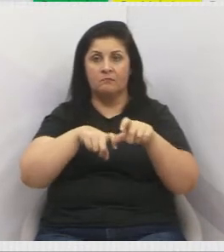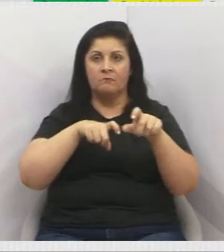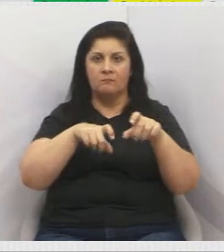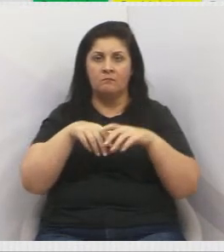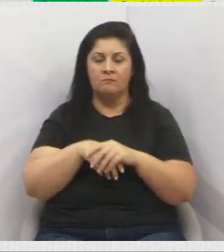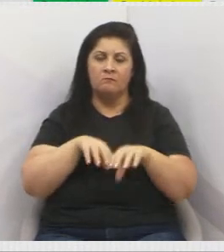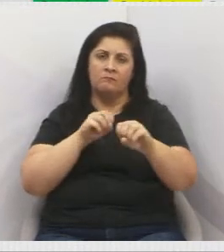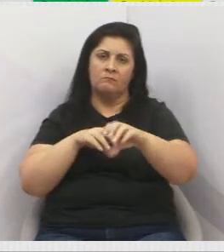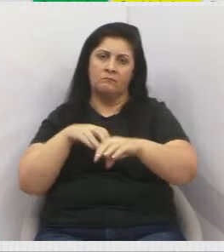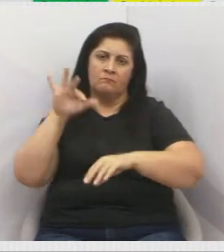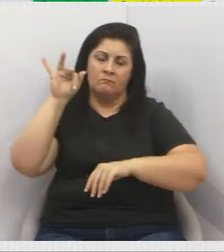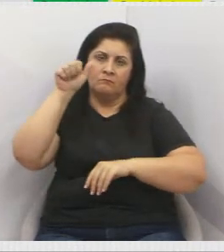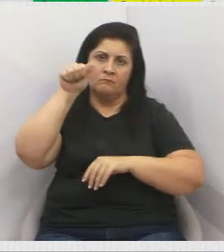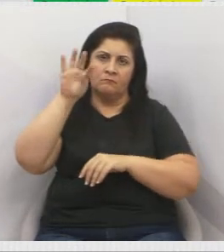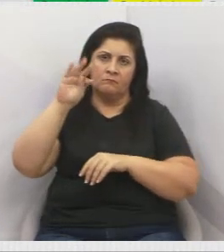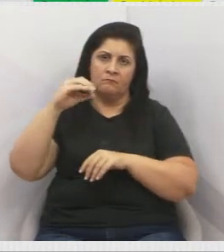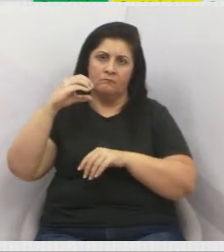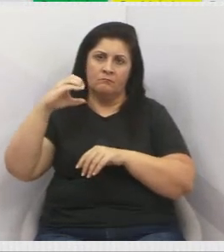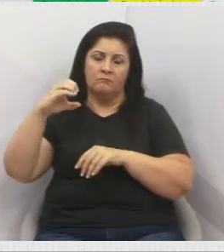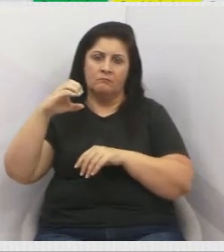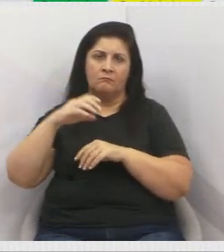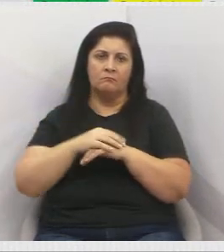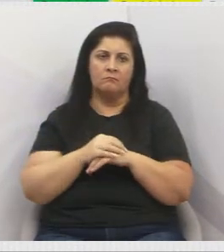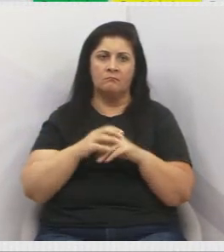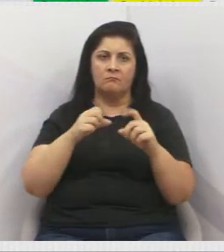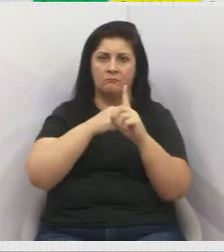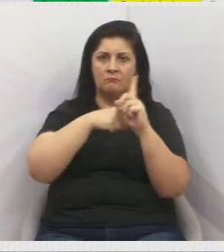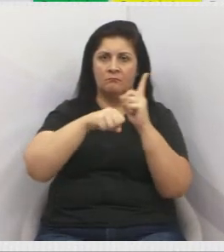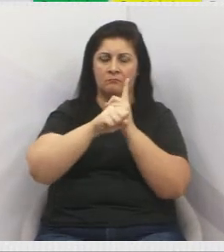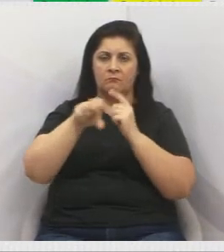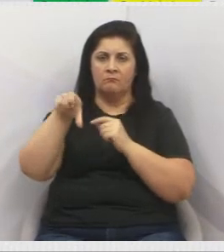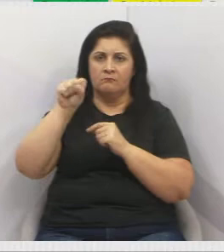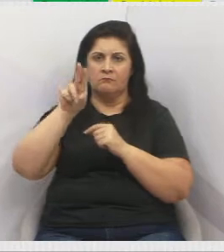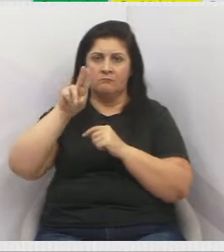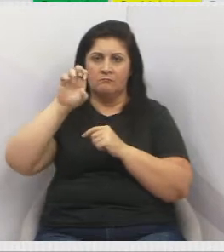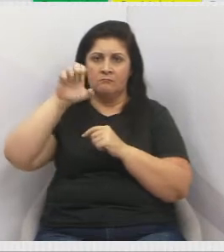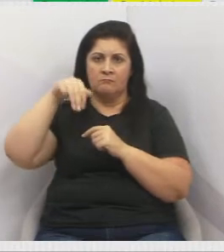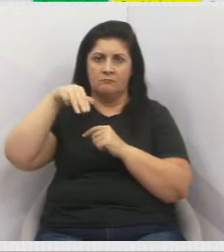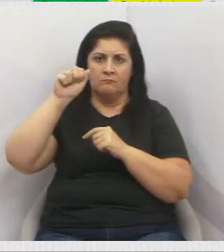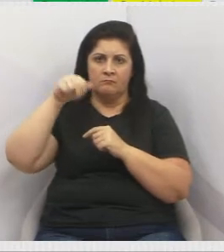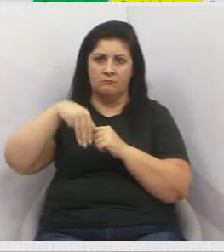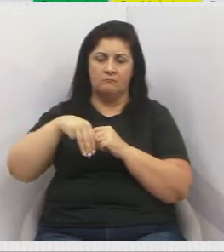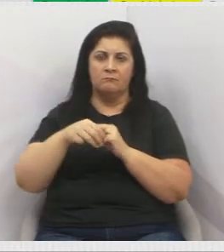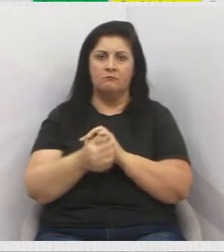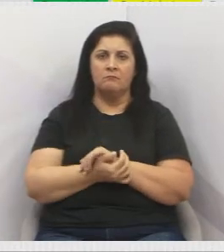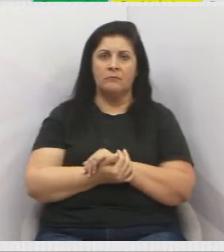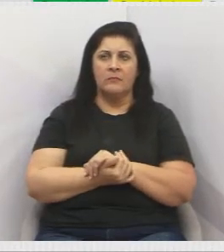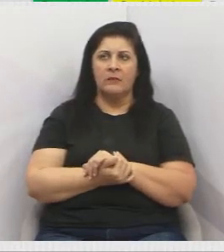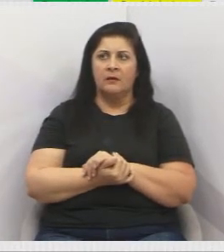entidades acadêmicas, FATEC. Organização da sociedade civil, Suinam.